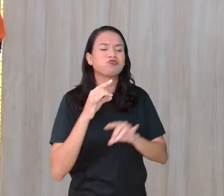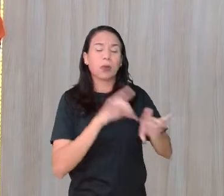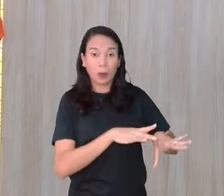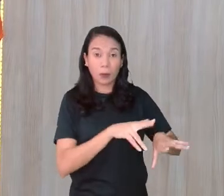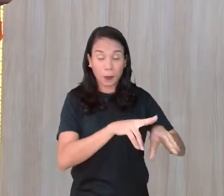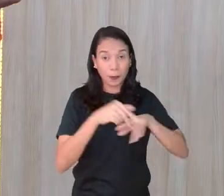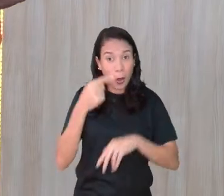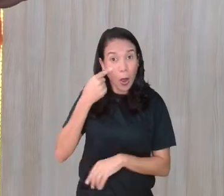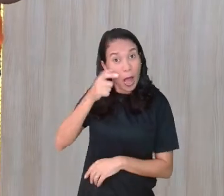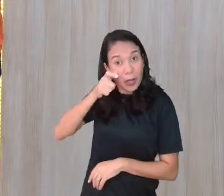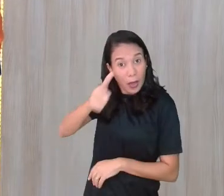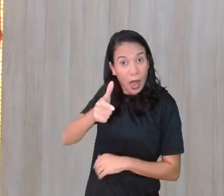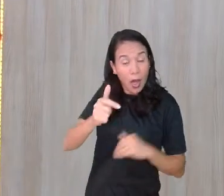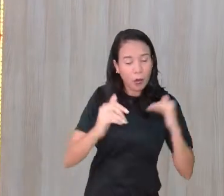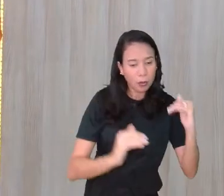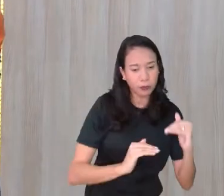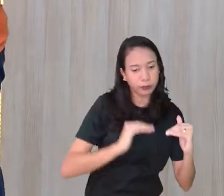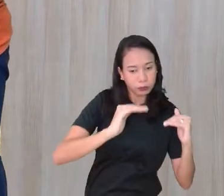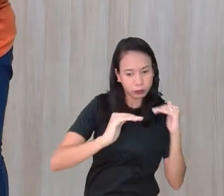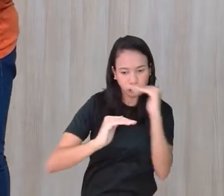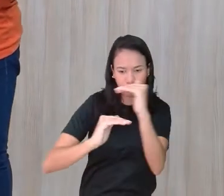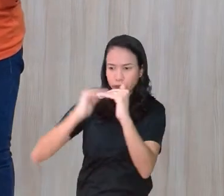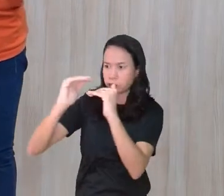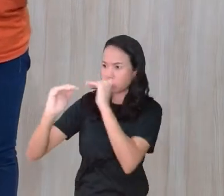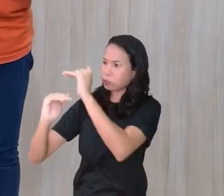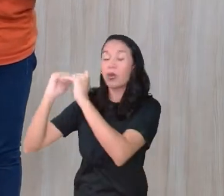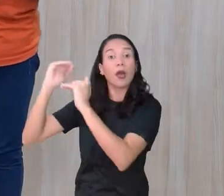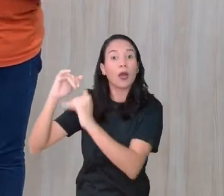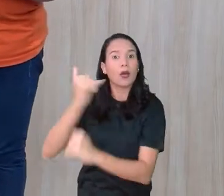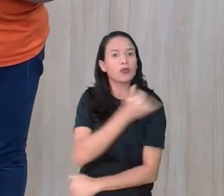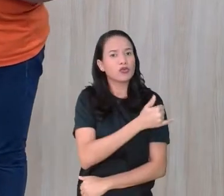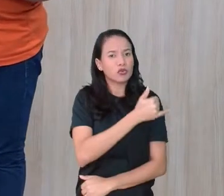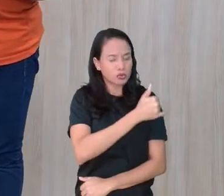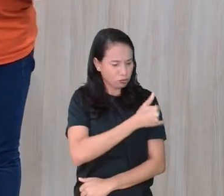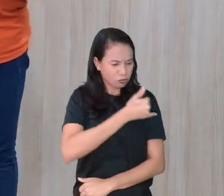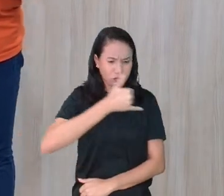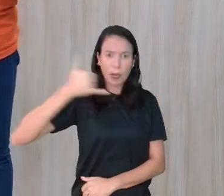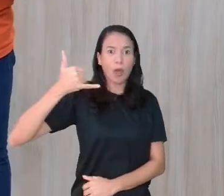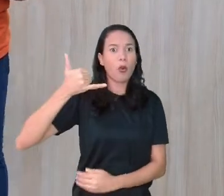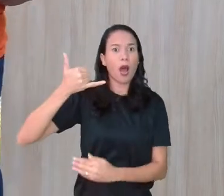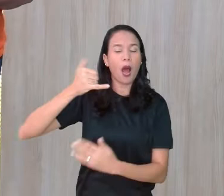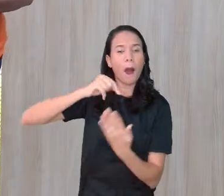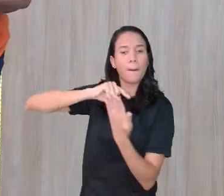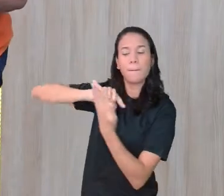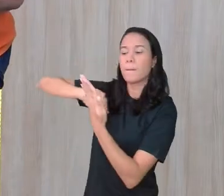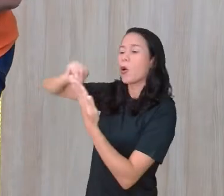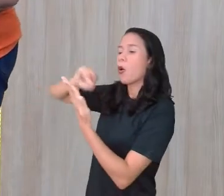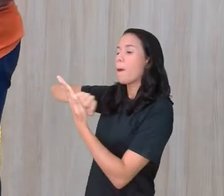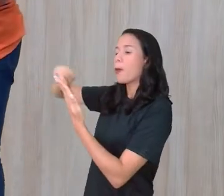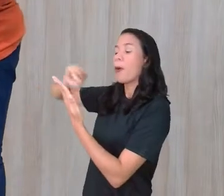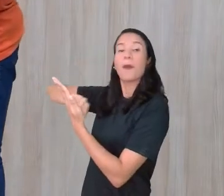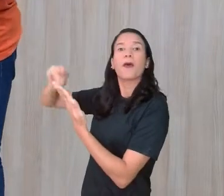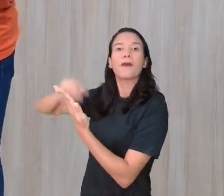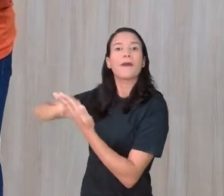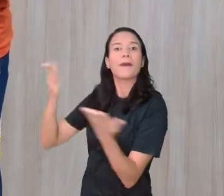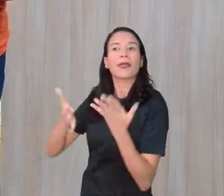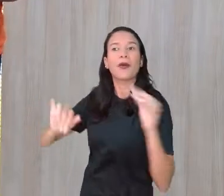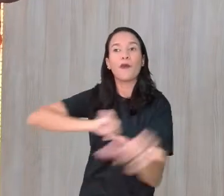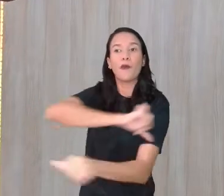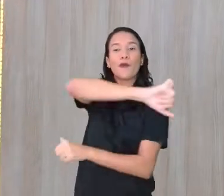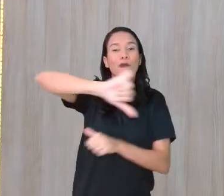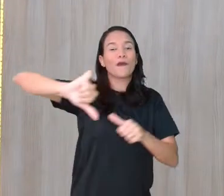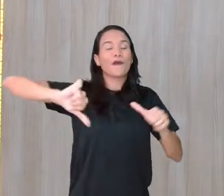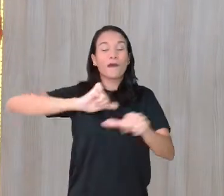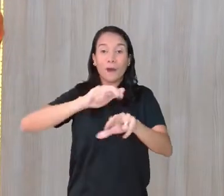vejam que interessante. Então, os celulares sofreram aí um processo de evolução. Então, cada vez